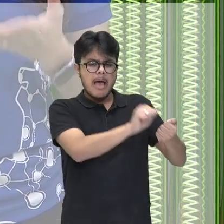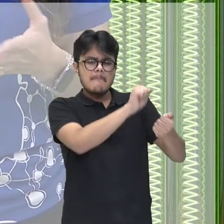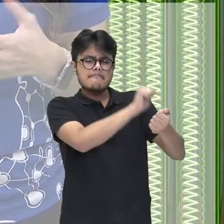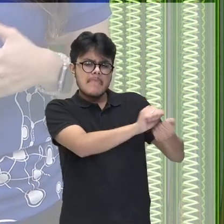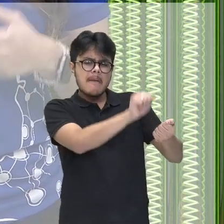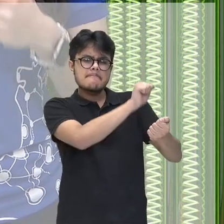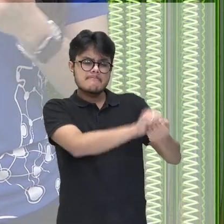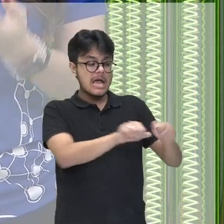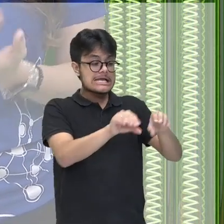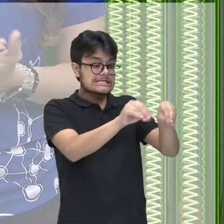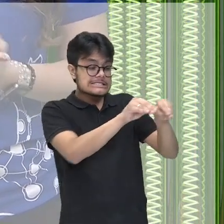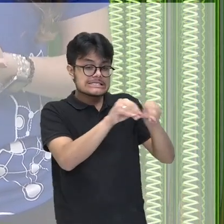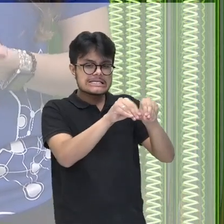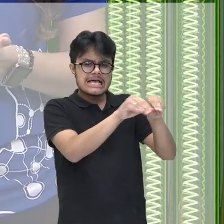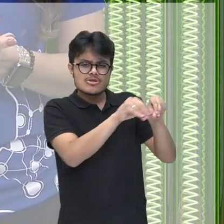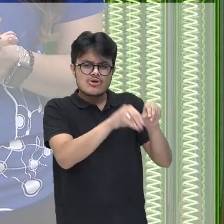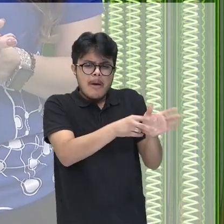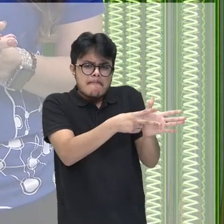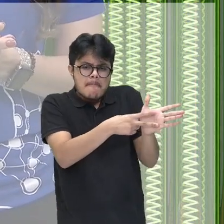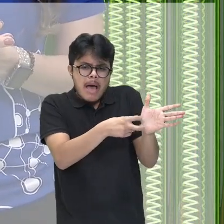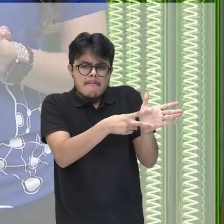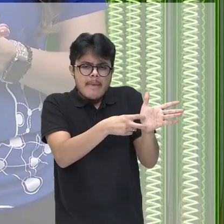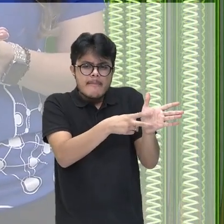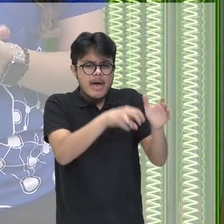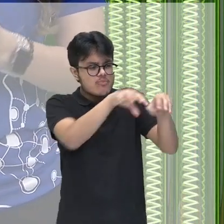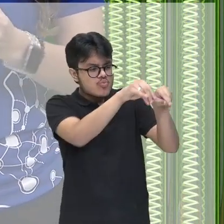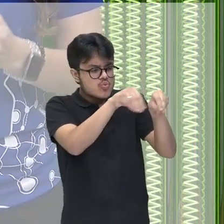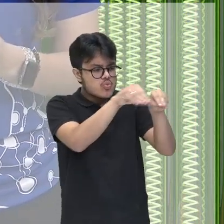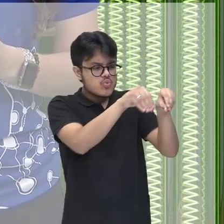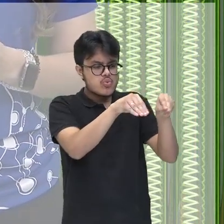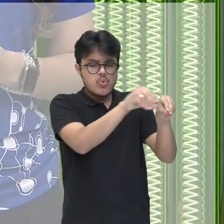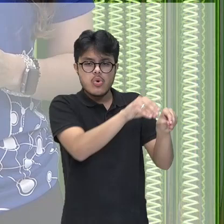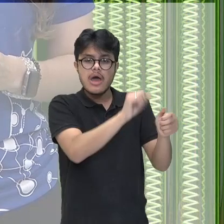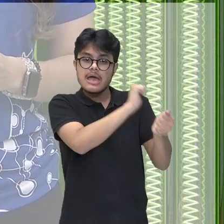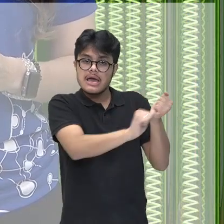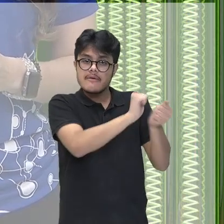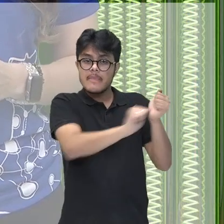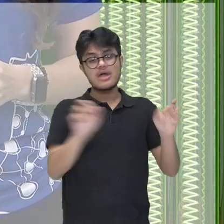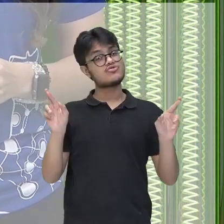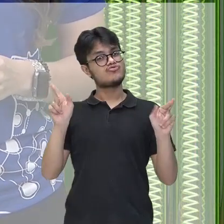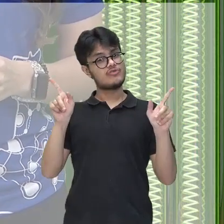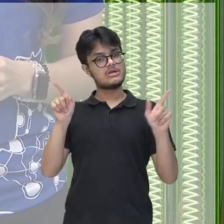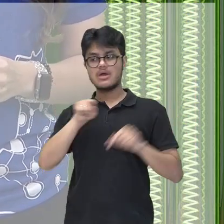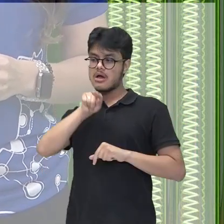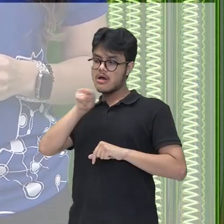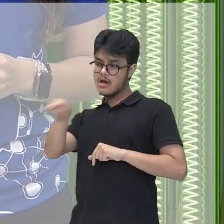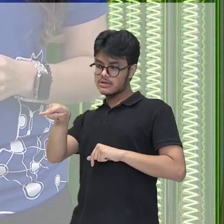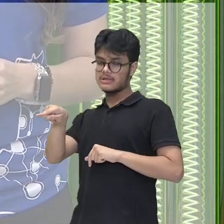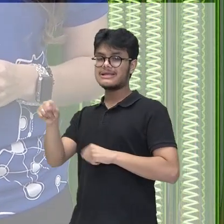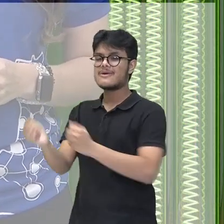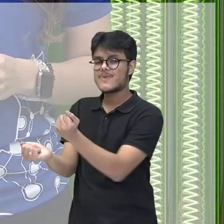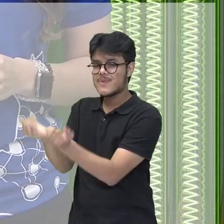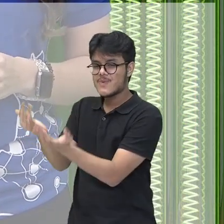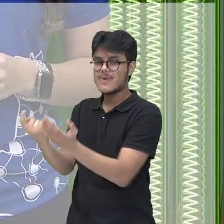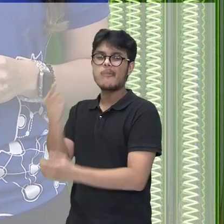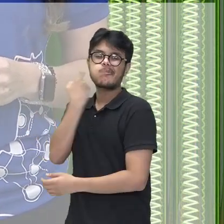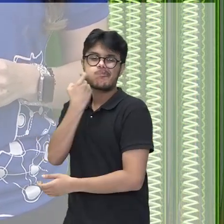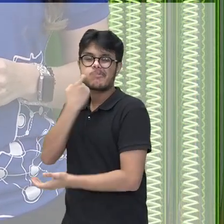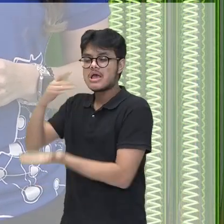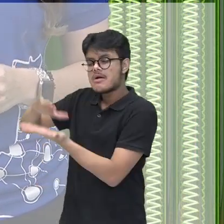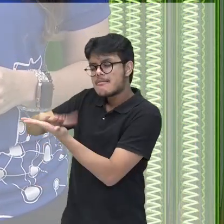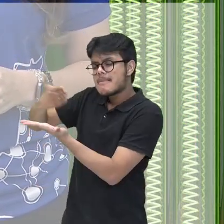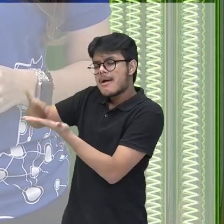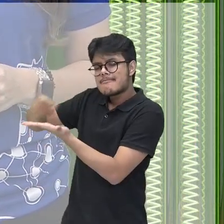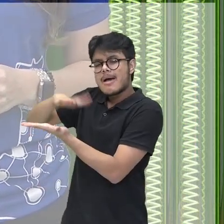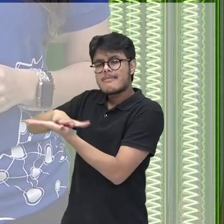vegetal e faz a queima e forma aquele carvão vegetal. Então, não confundam carvão mineral, que é